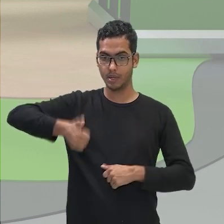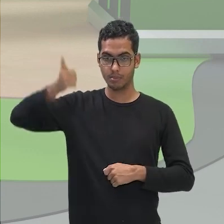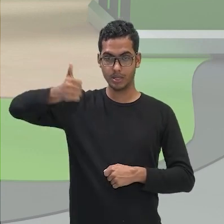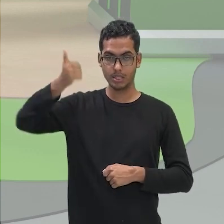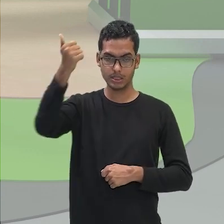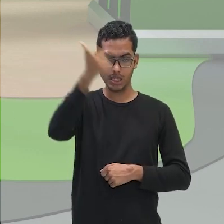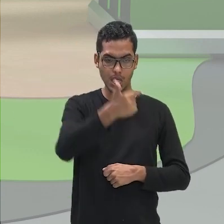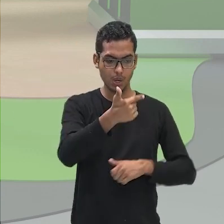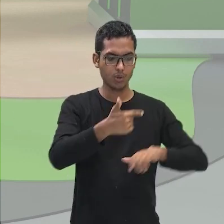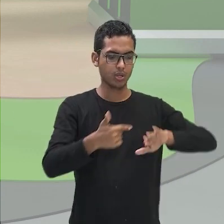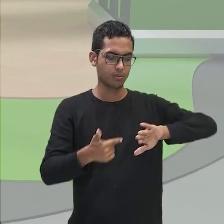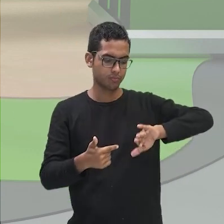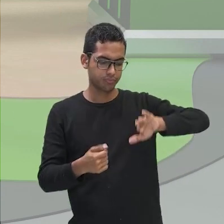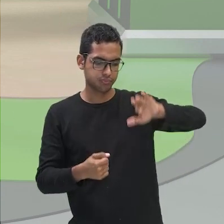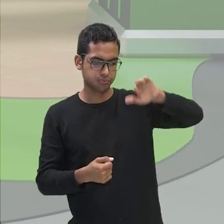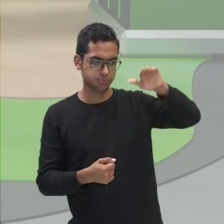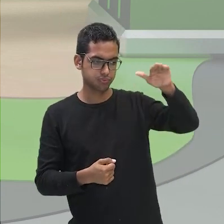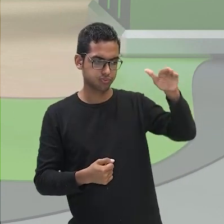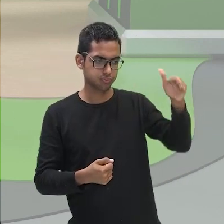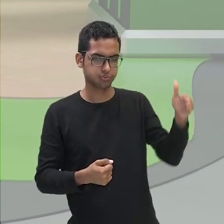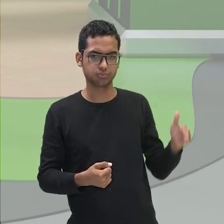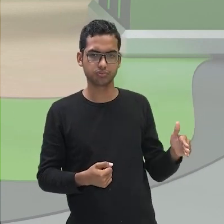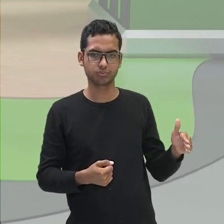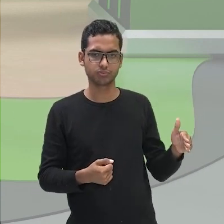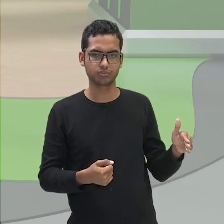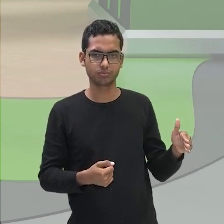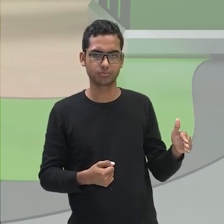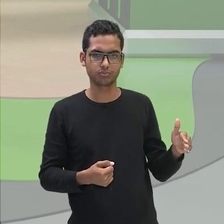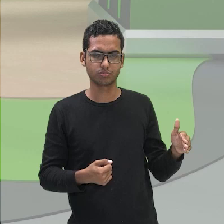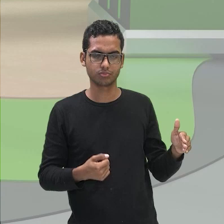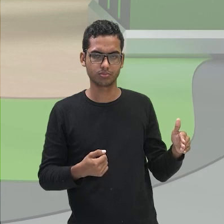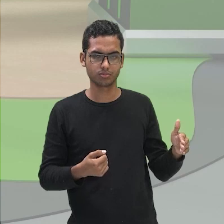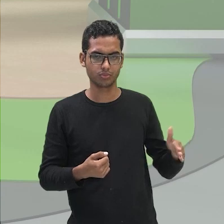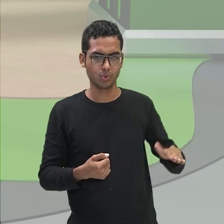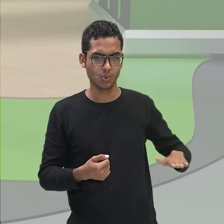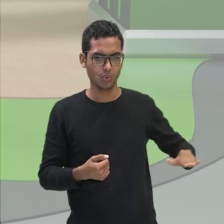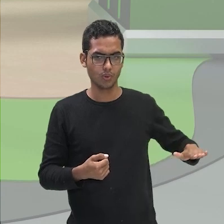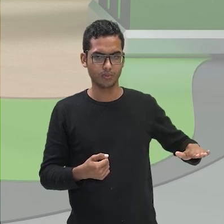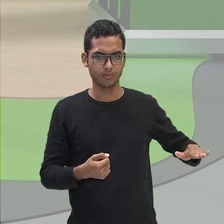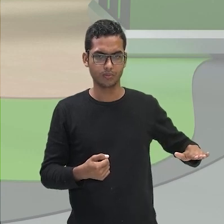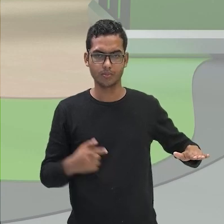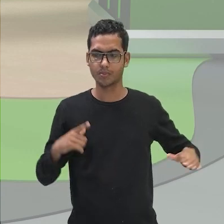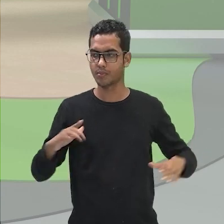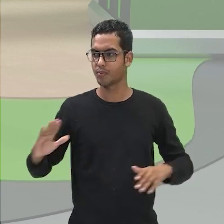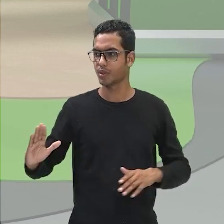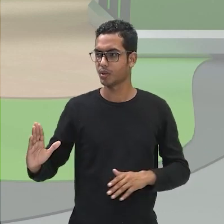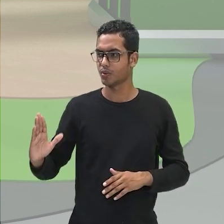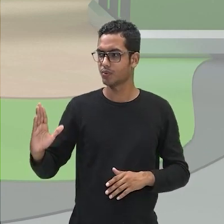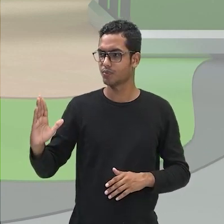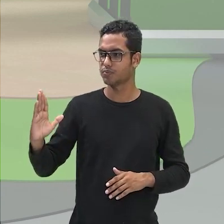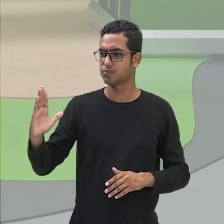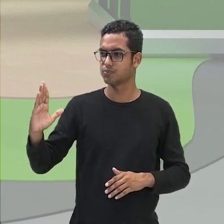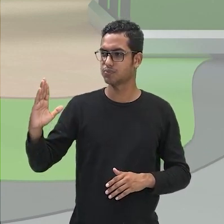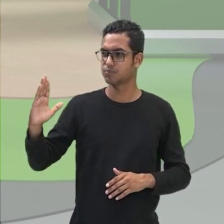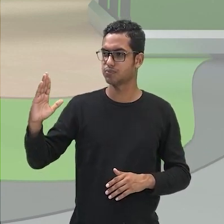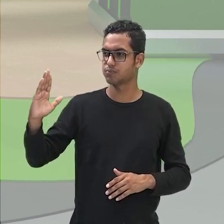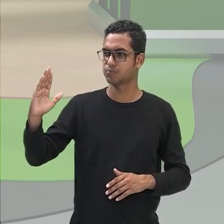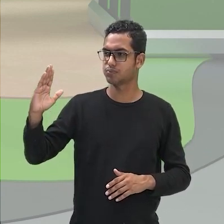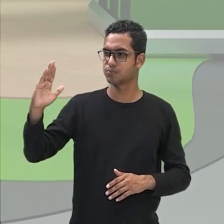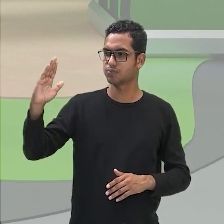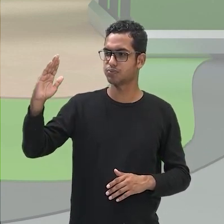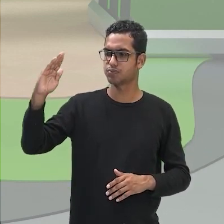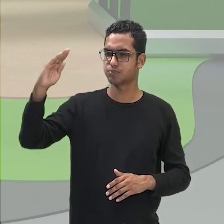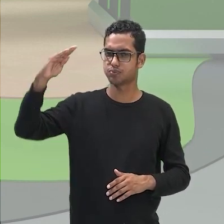subiu ali, ó, foi pegando ali essa força, né? No momento que parou ali em cima, ó, ele está ali com a energia potencial, né? A